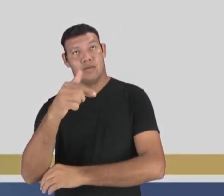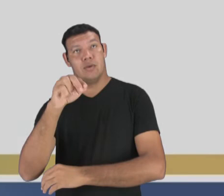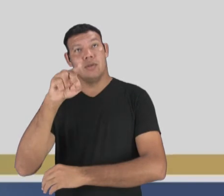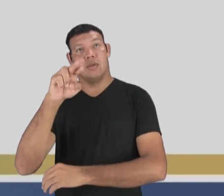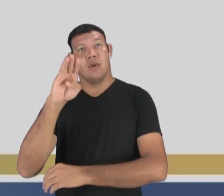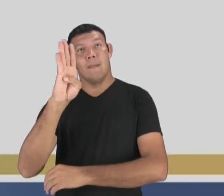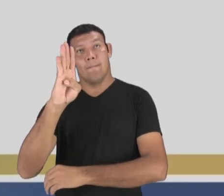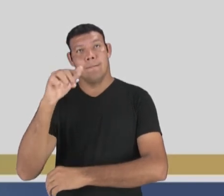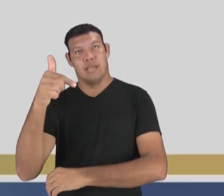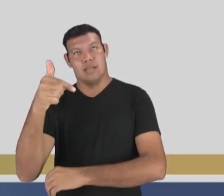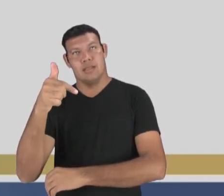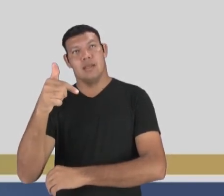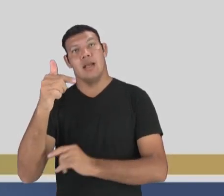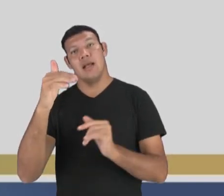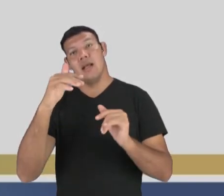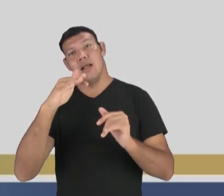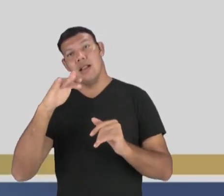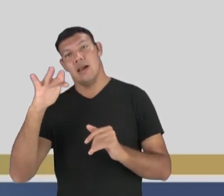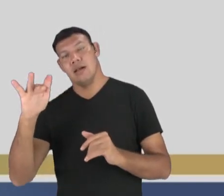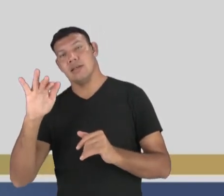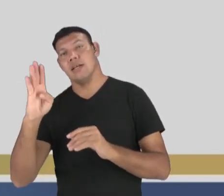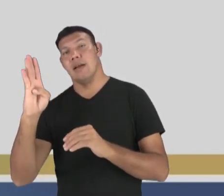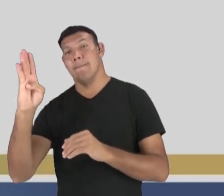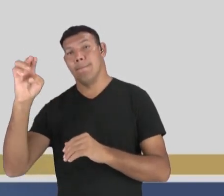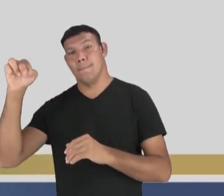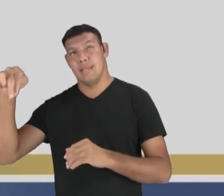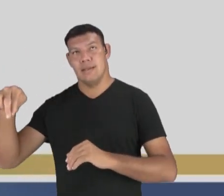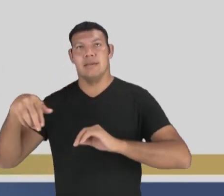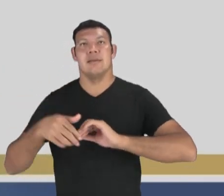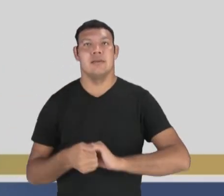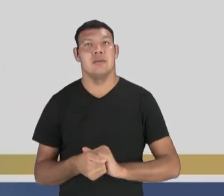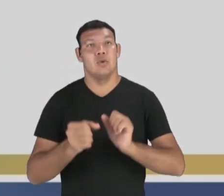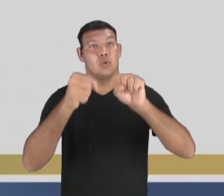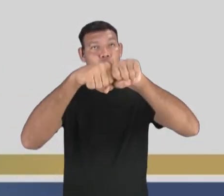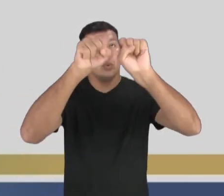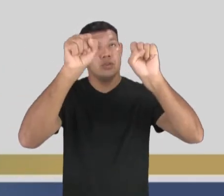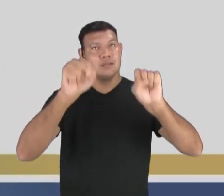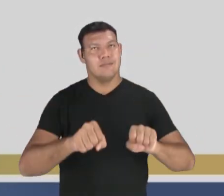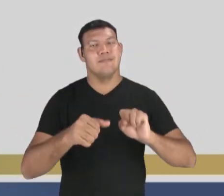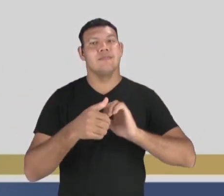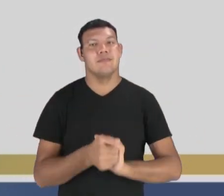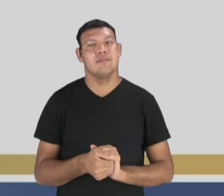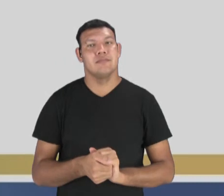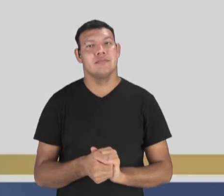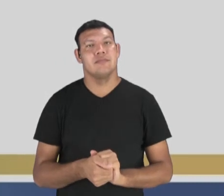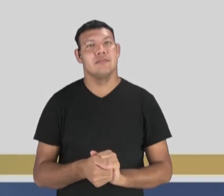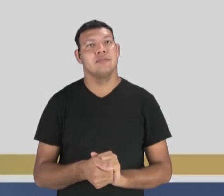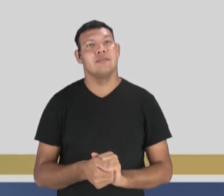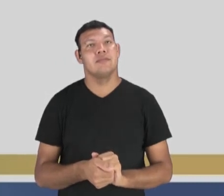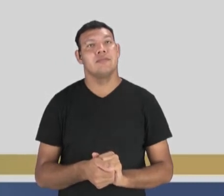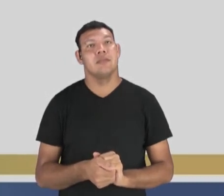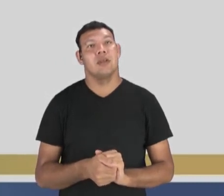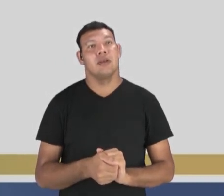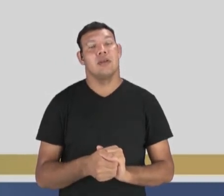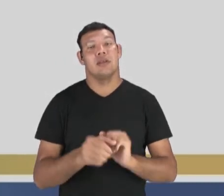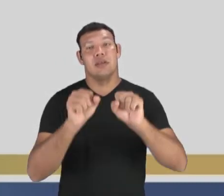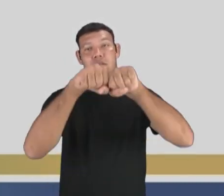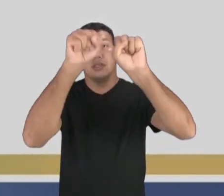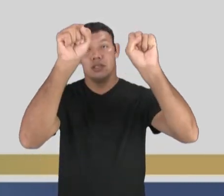a B3 e assim e até o BM, o sistema é chamado de sistema